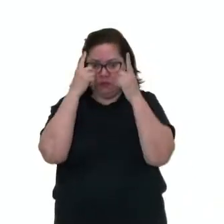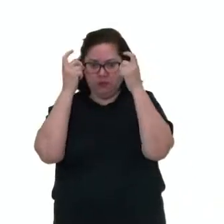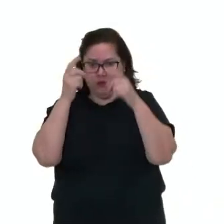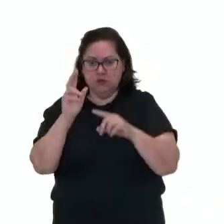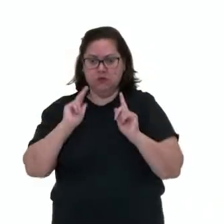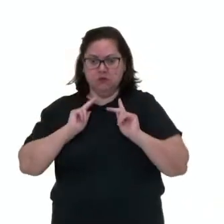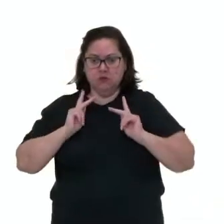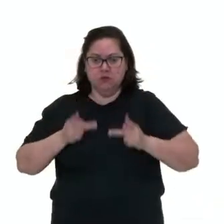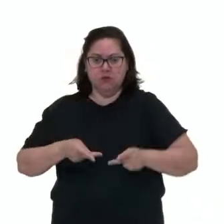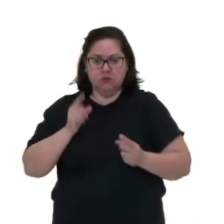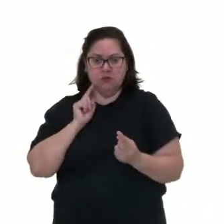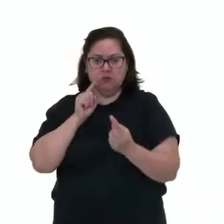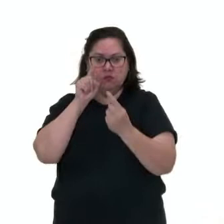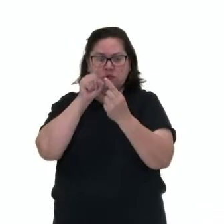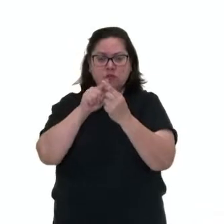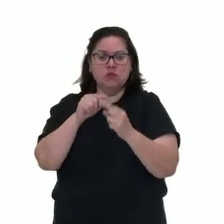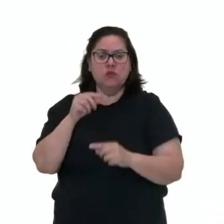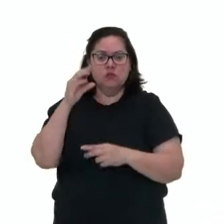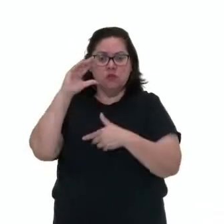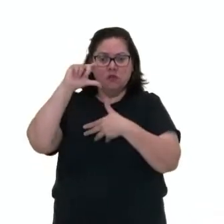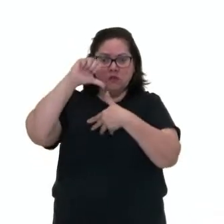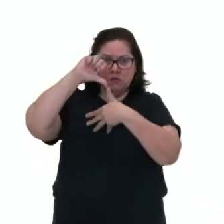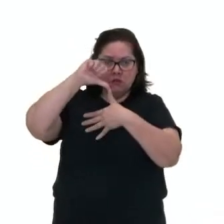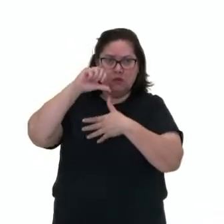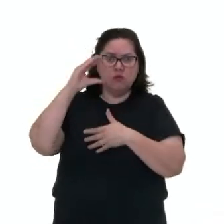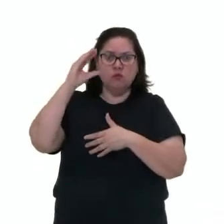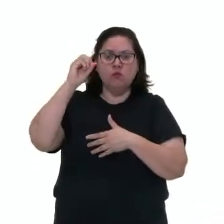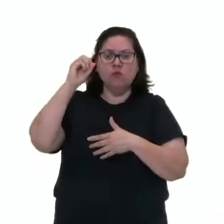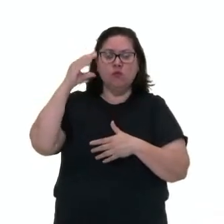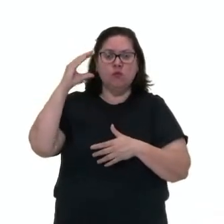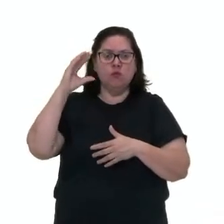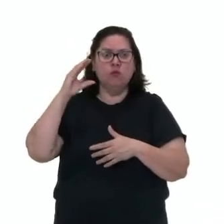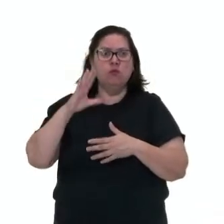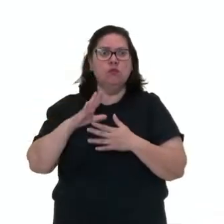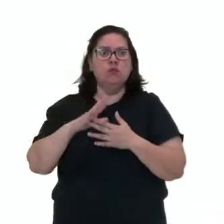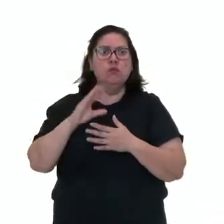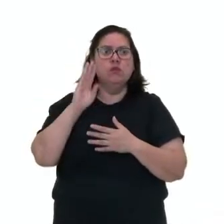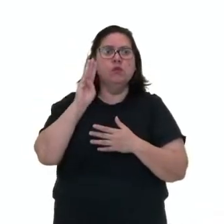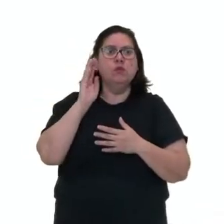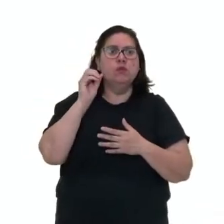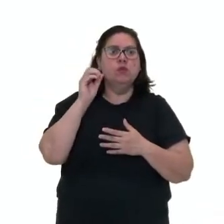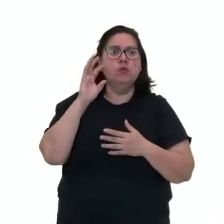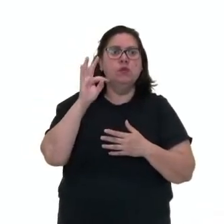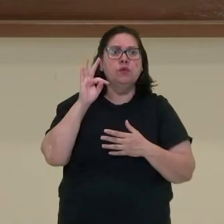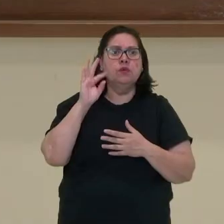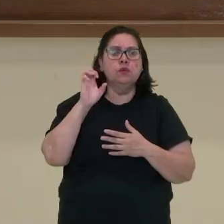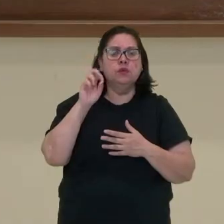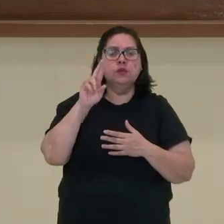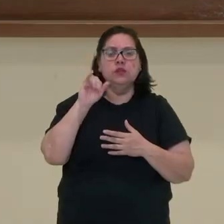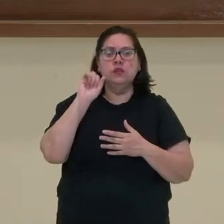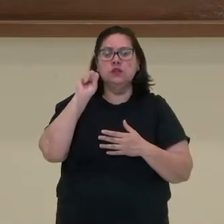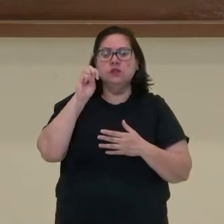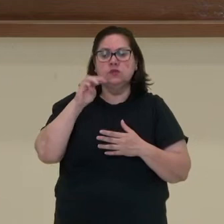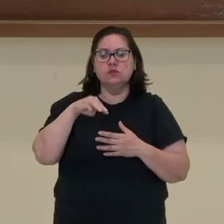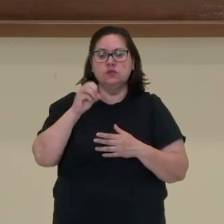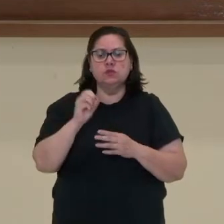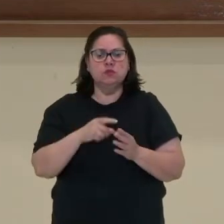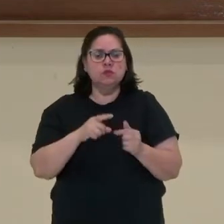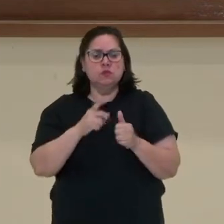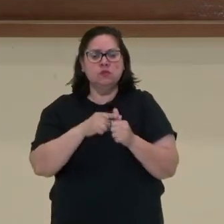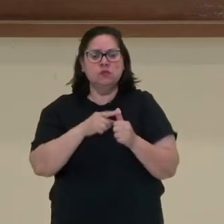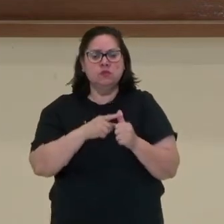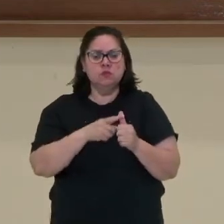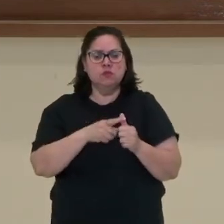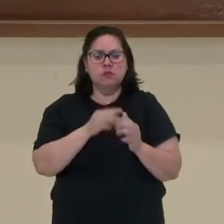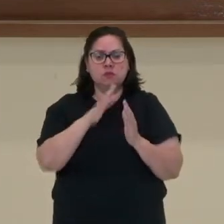como foco na sociedade latino-americana, em especial Colômbia. Seu estilo ficou conhecido como boterismo. O que que o Botero faz? O Botero, primeiramente, a